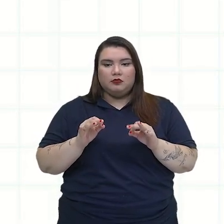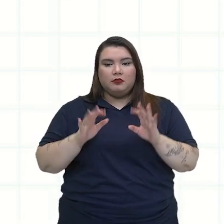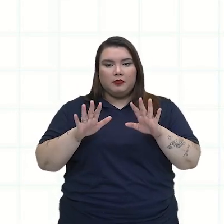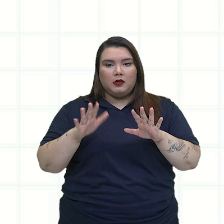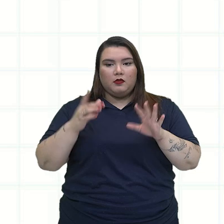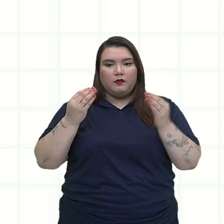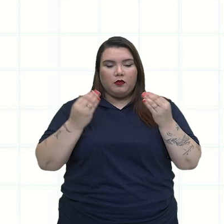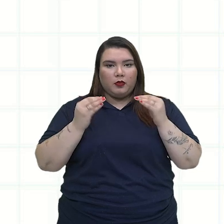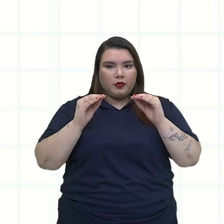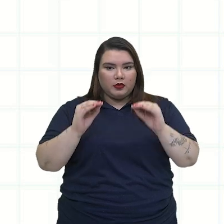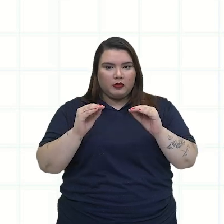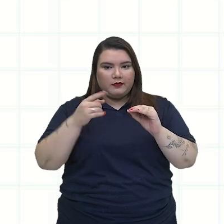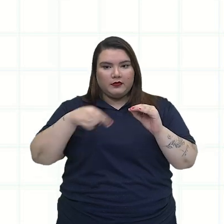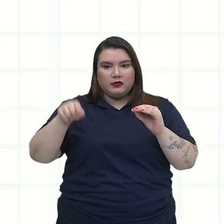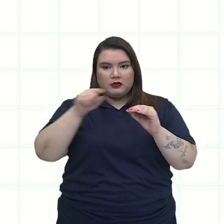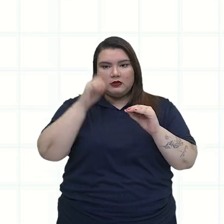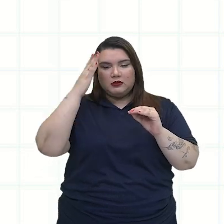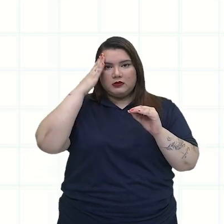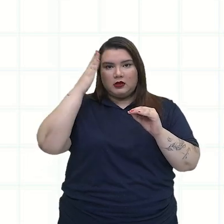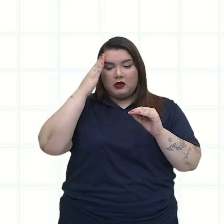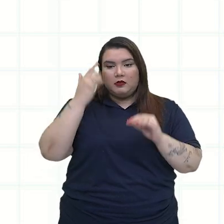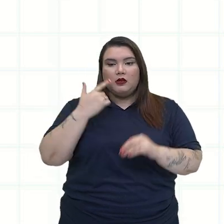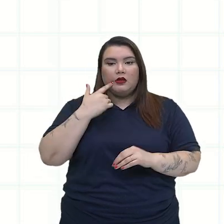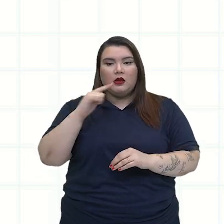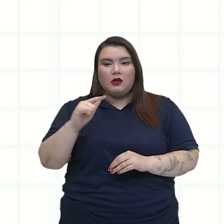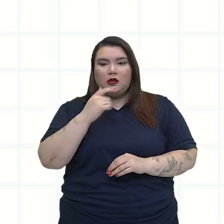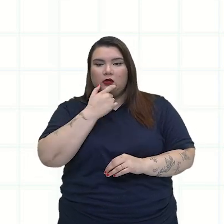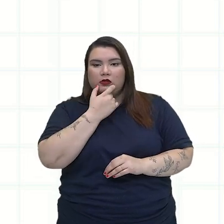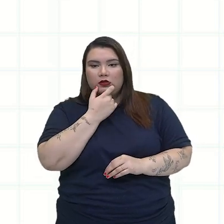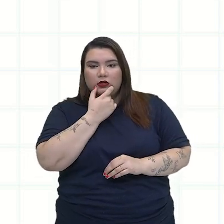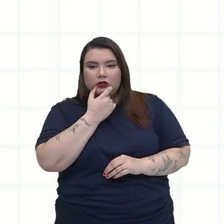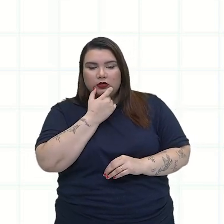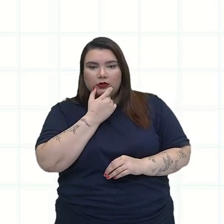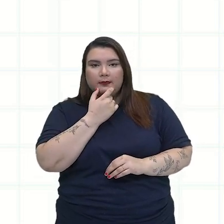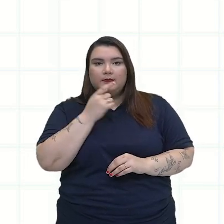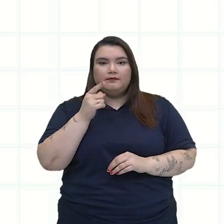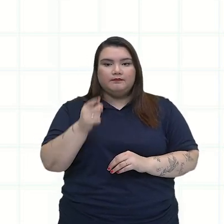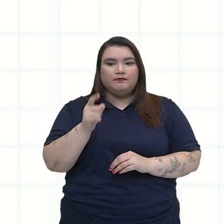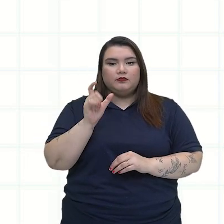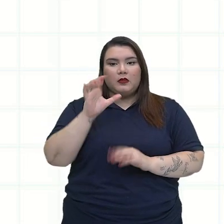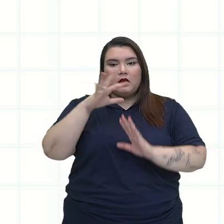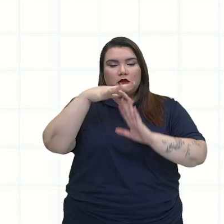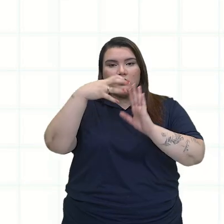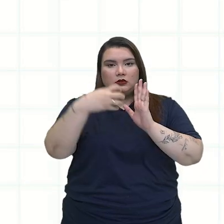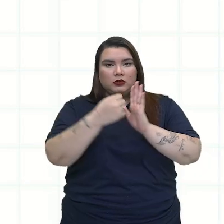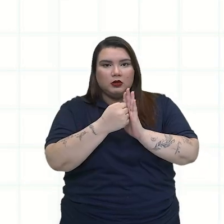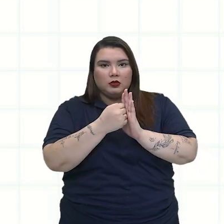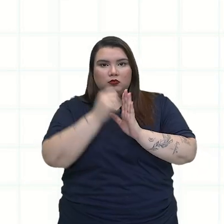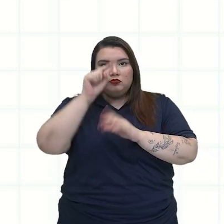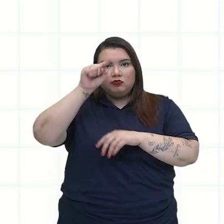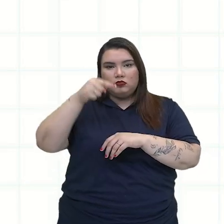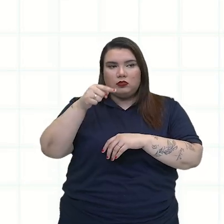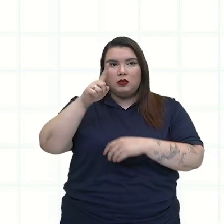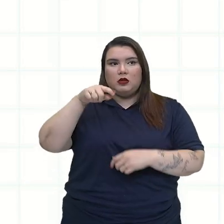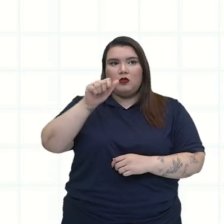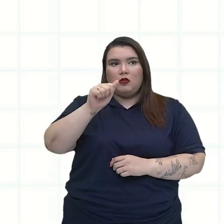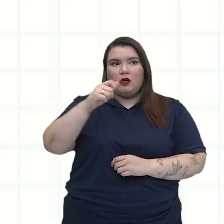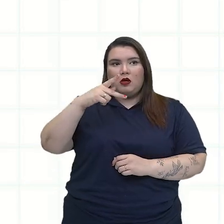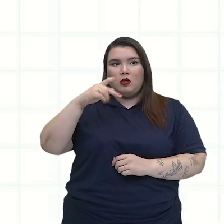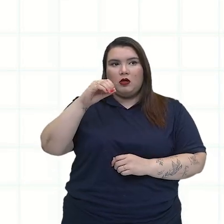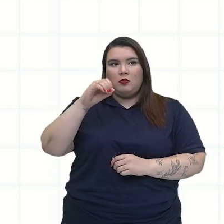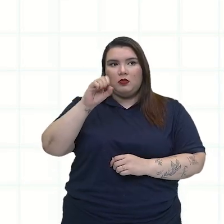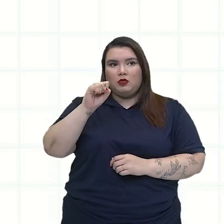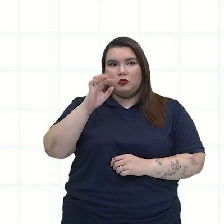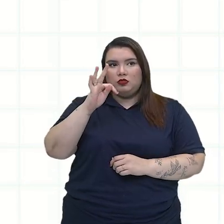eu falo para vocês. Vocês sabem que na língua inglesa, esse símbolo, esse sinal aqui é bastante